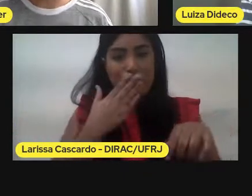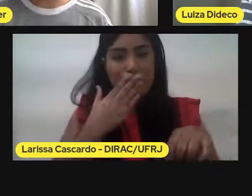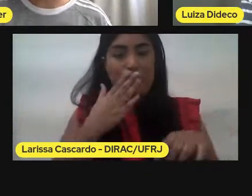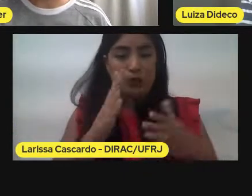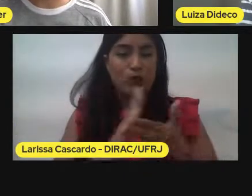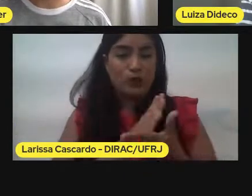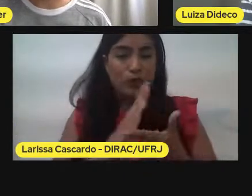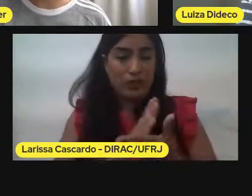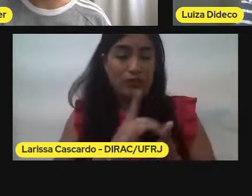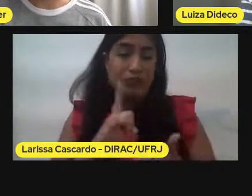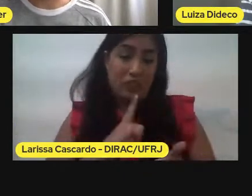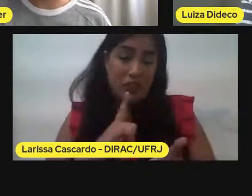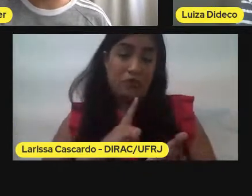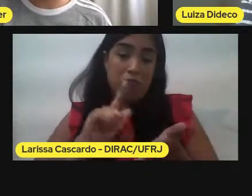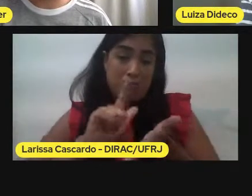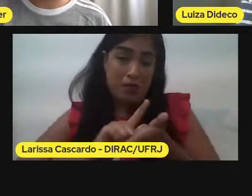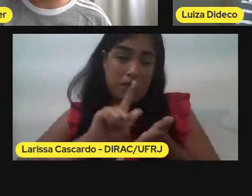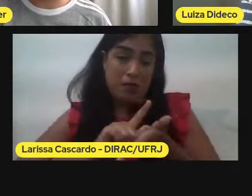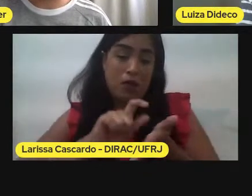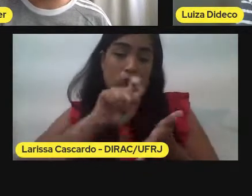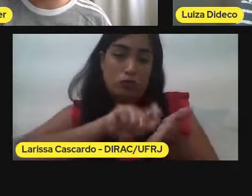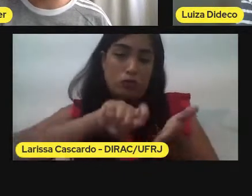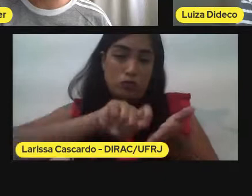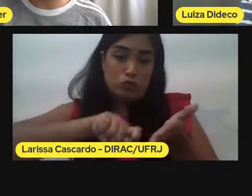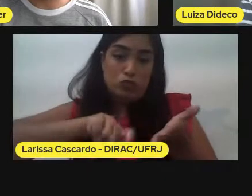Há papéis que foram escritos